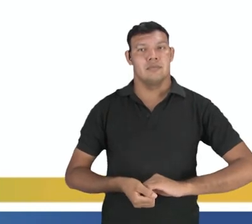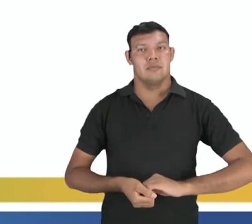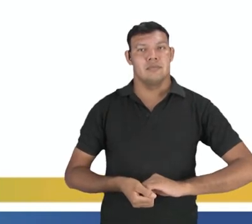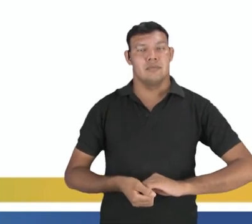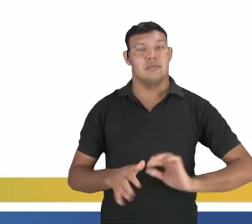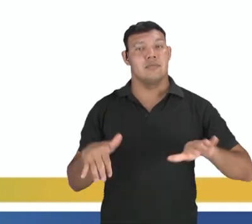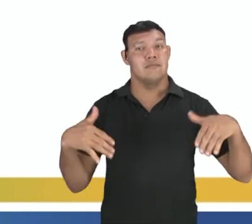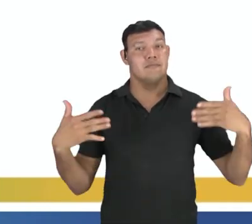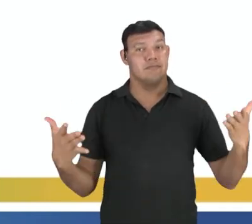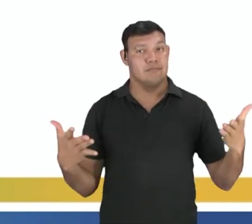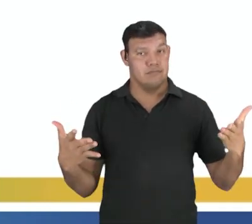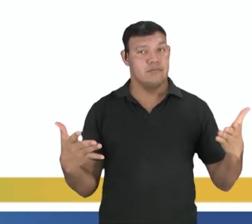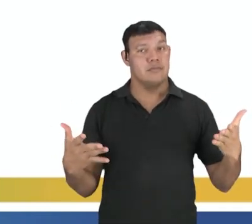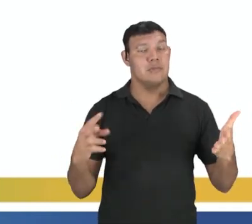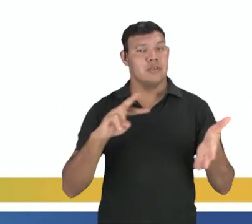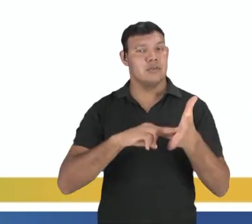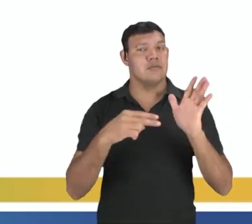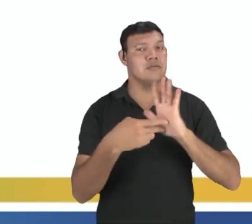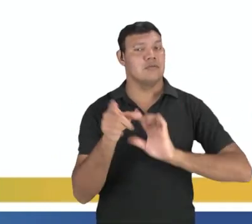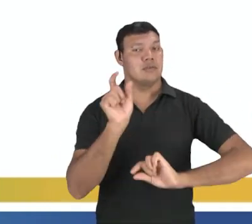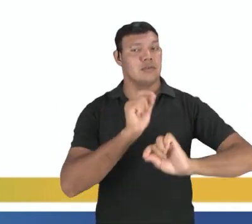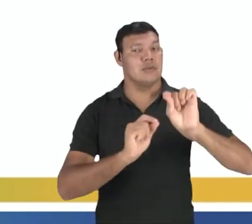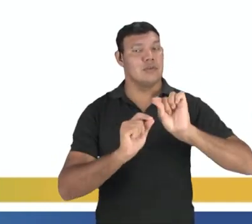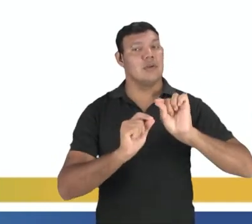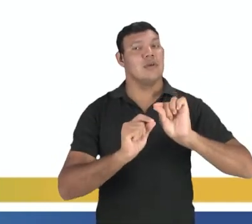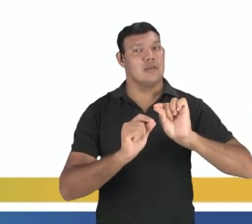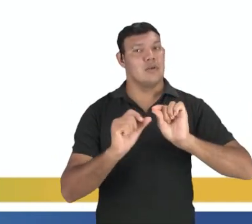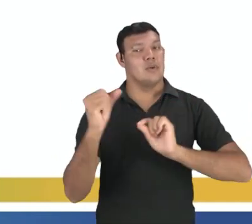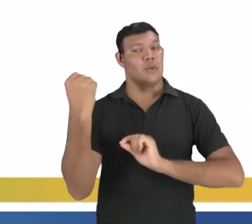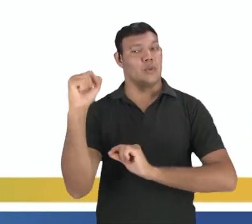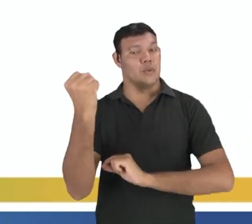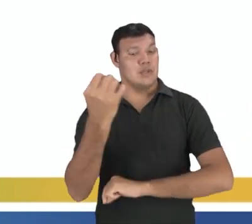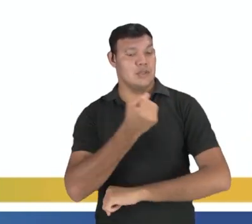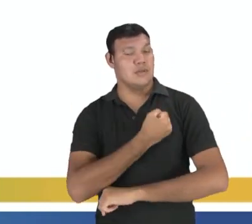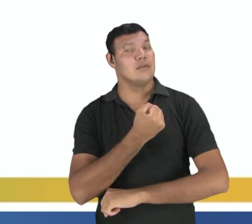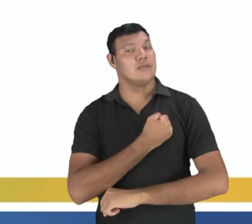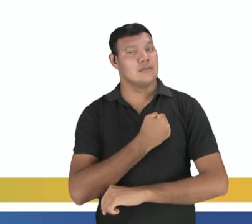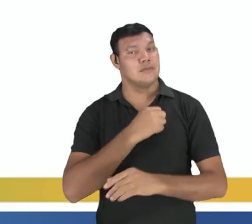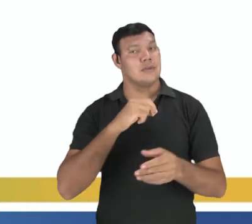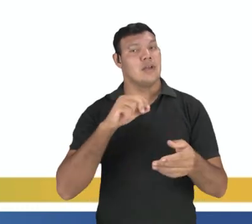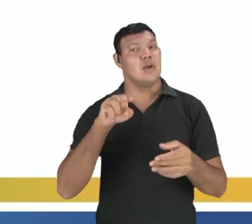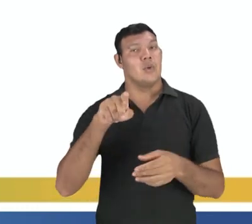4.374. Então, isso aí quer dizer que o meu A8 é igual a